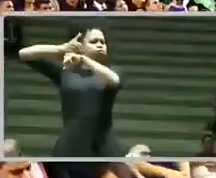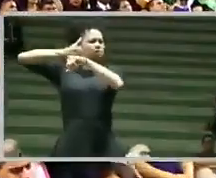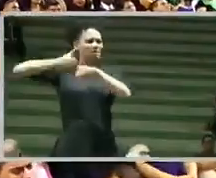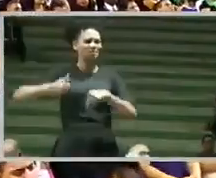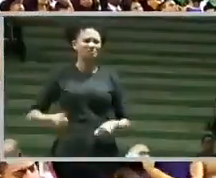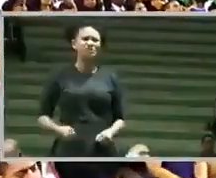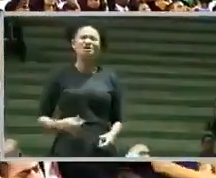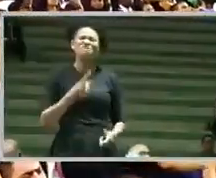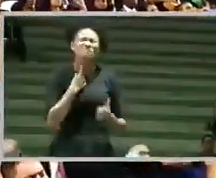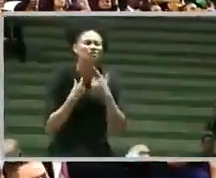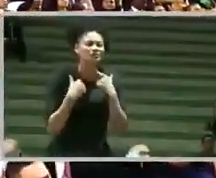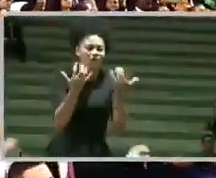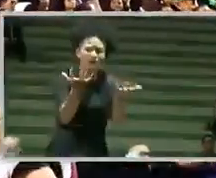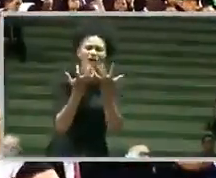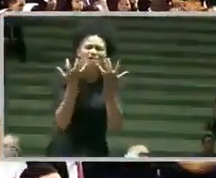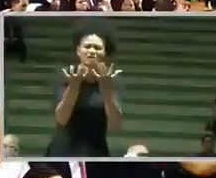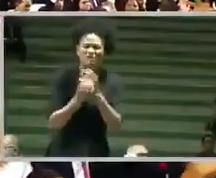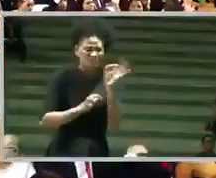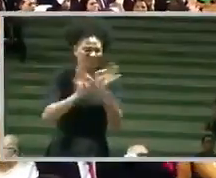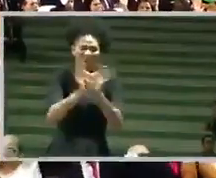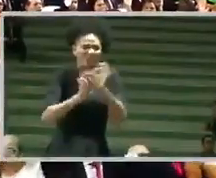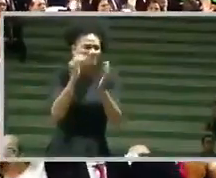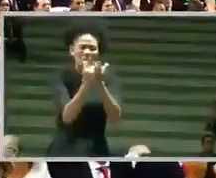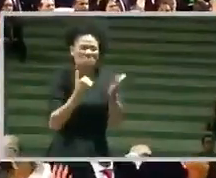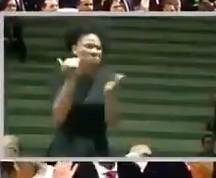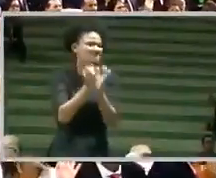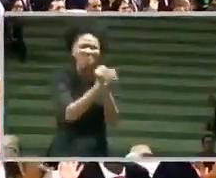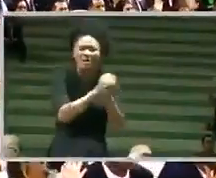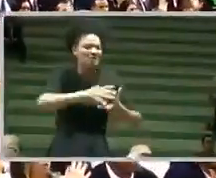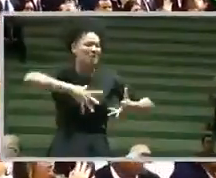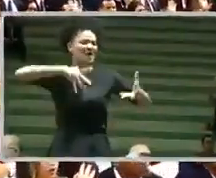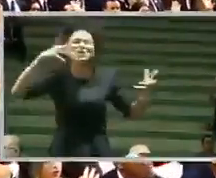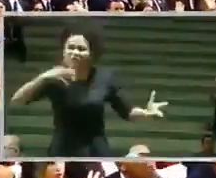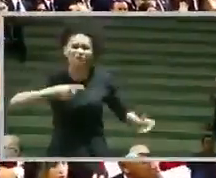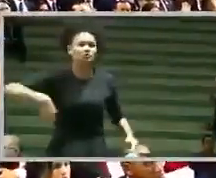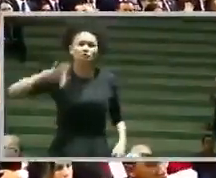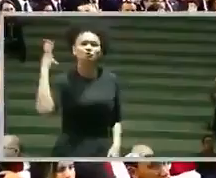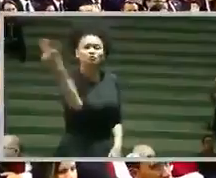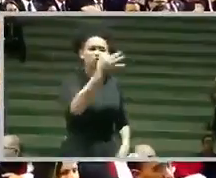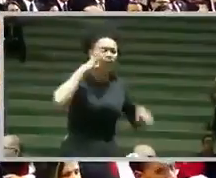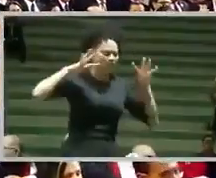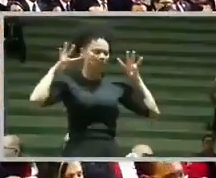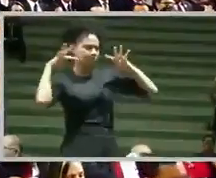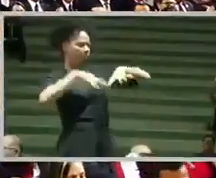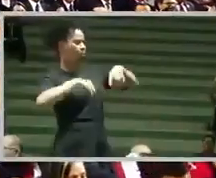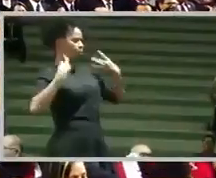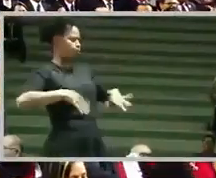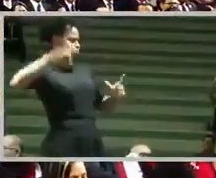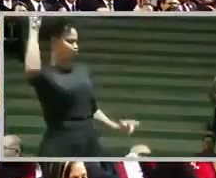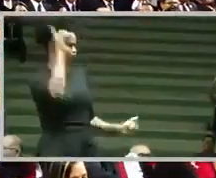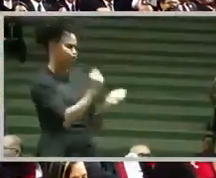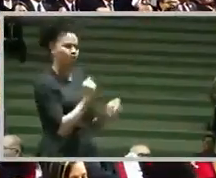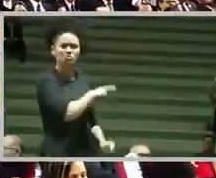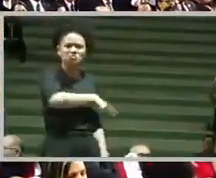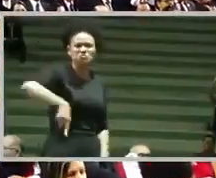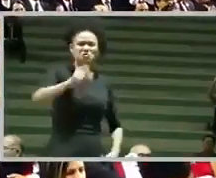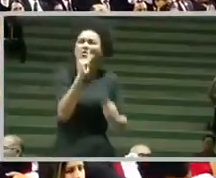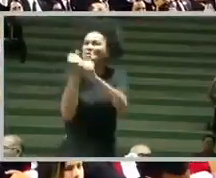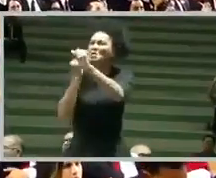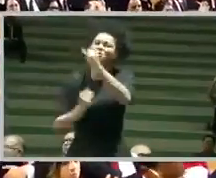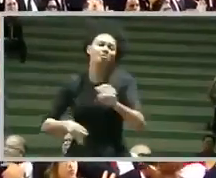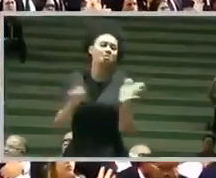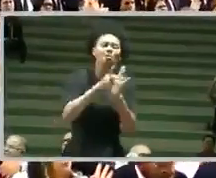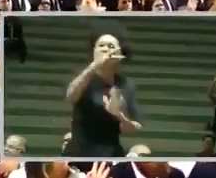Só quem deseja que Deus faça algo grande em você, para que todos reconheçam a grandeza do teu